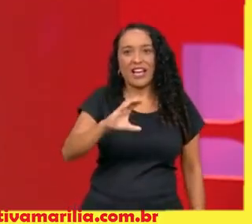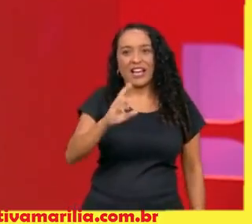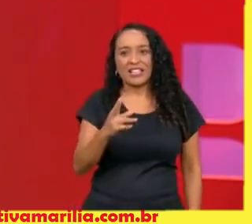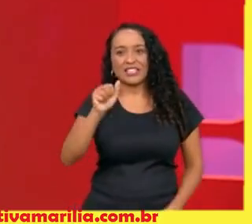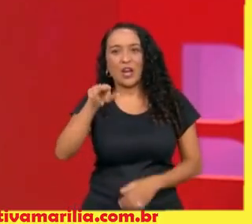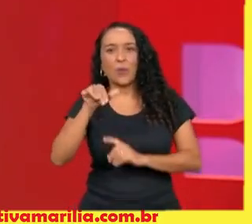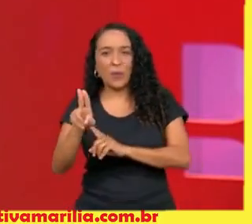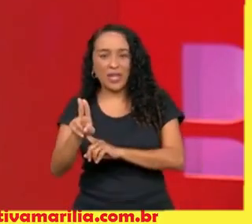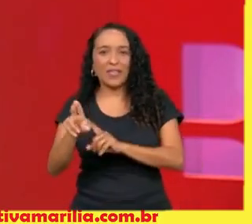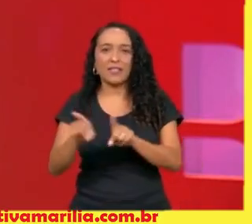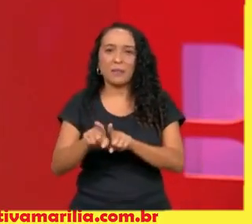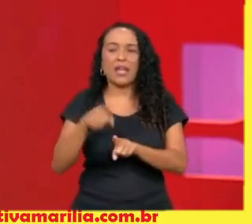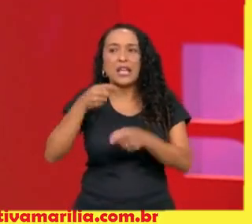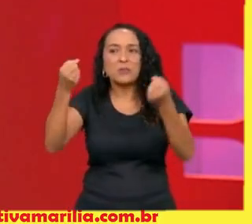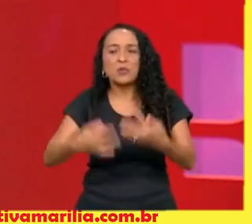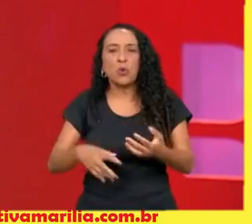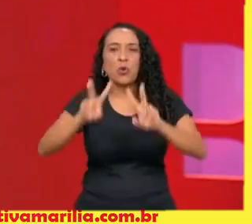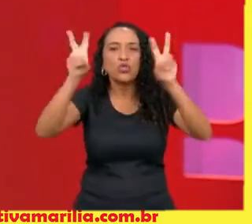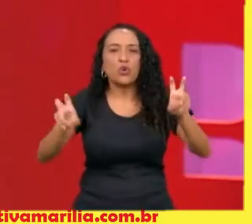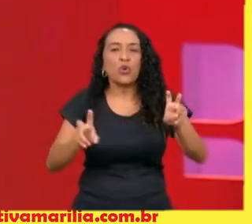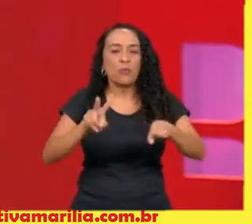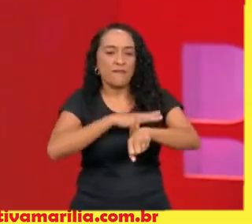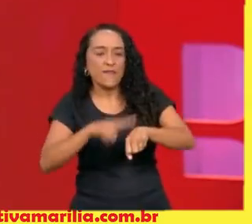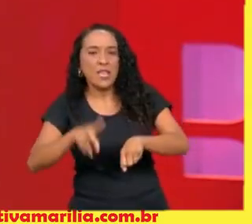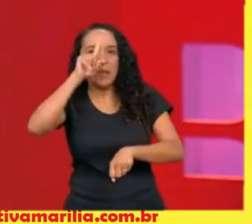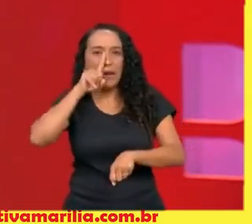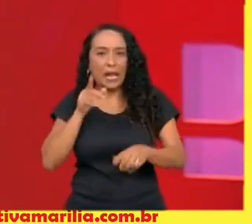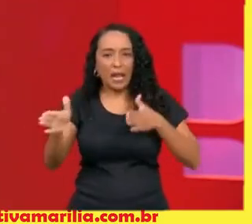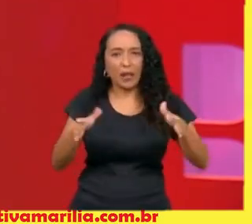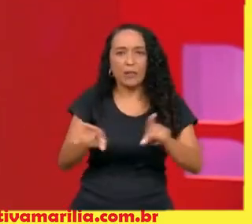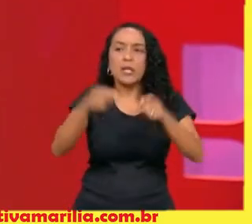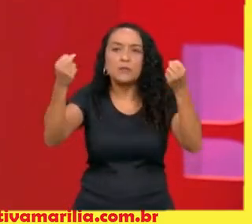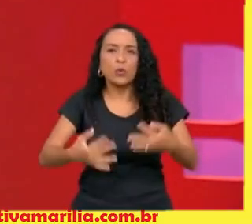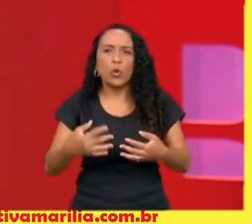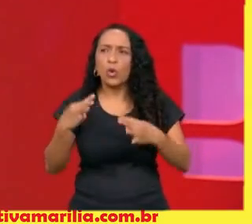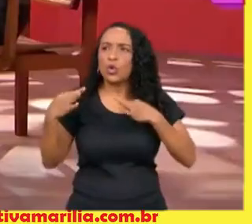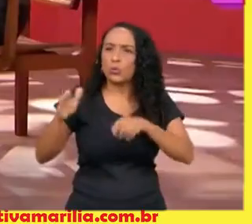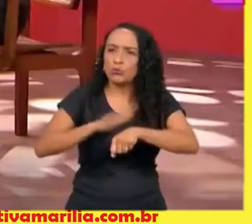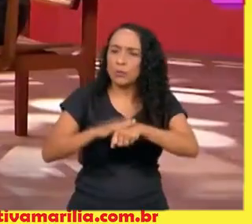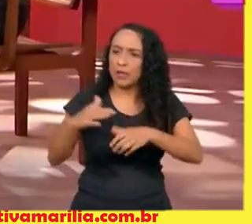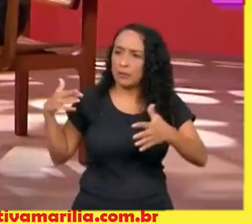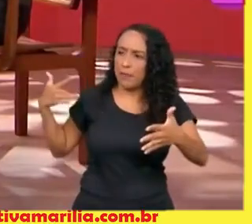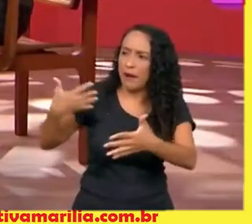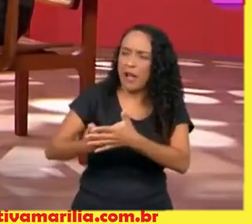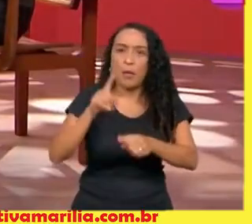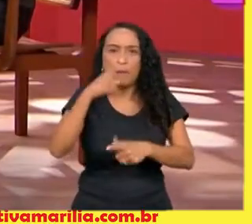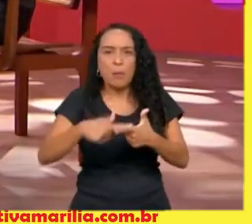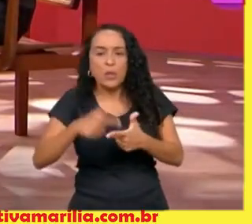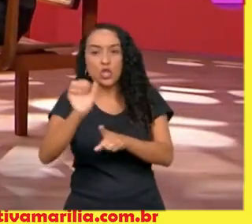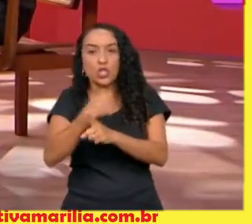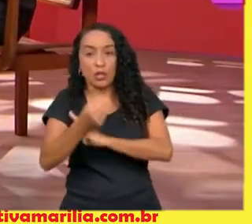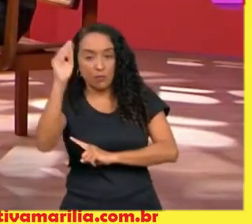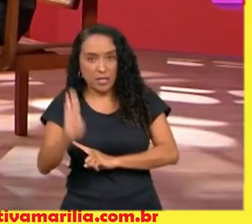sobre o que ela chama de verde-amarelismo, né? Então ela me explicou que em todos os momentos de crise social da história do Brasil,